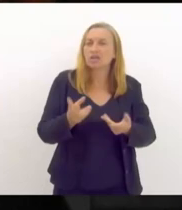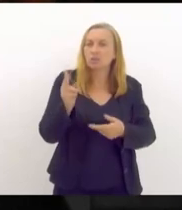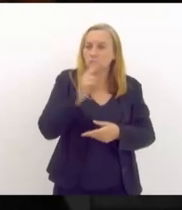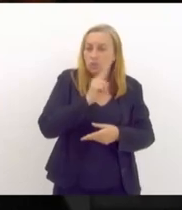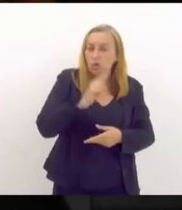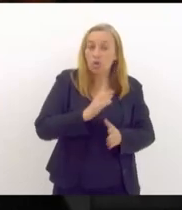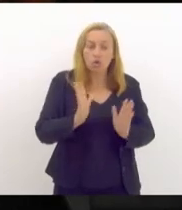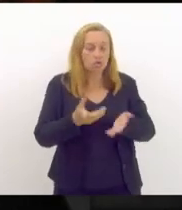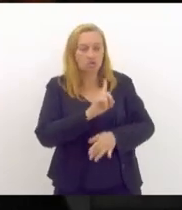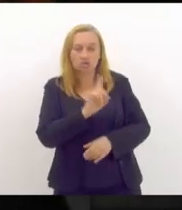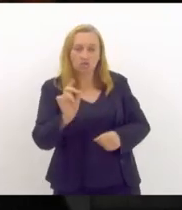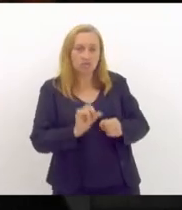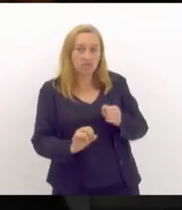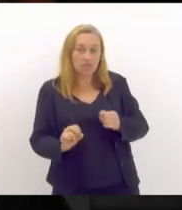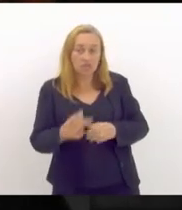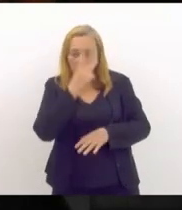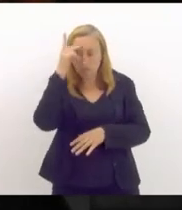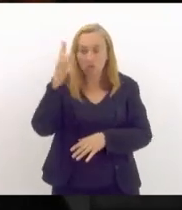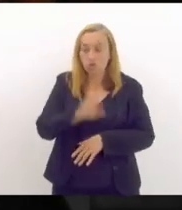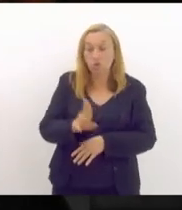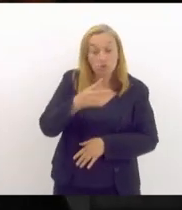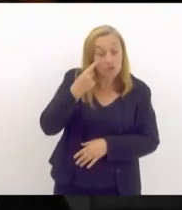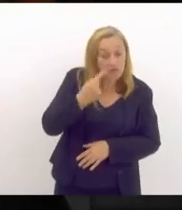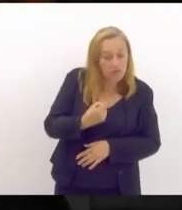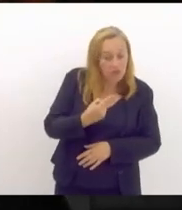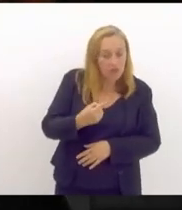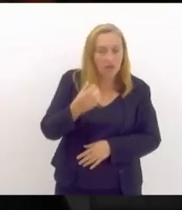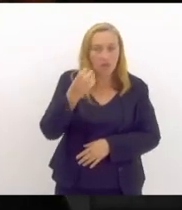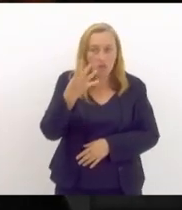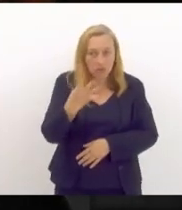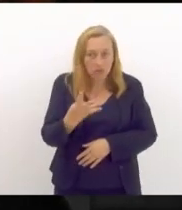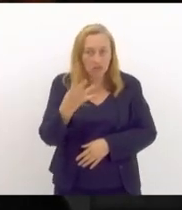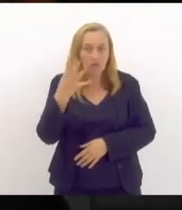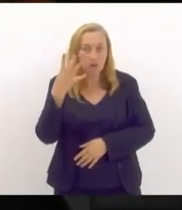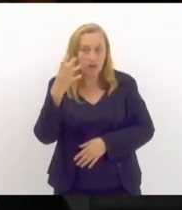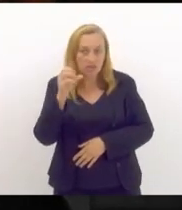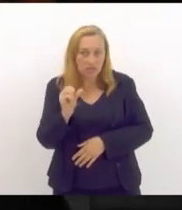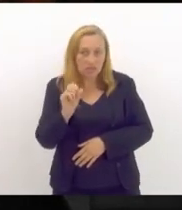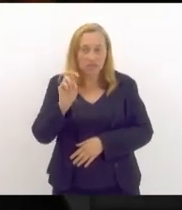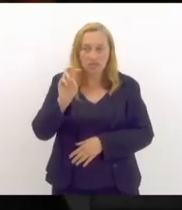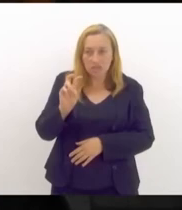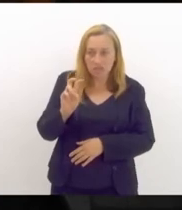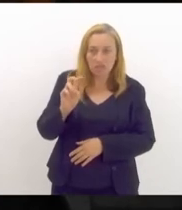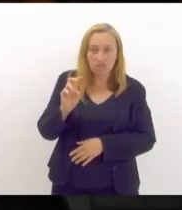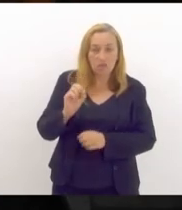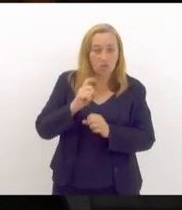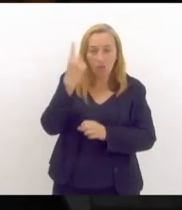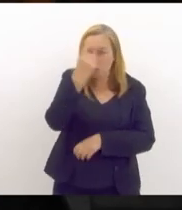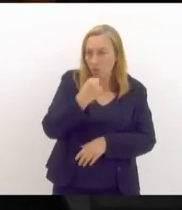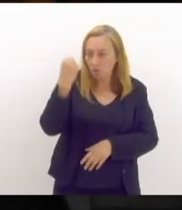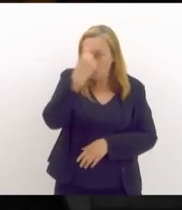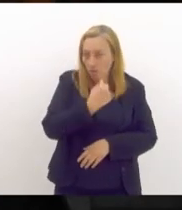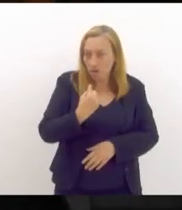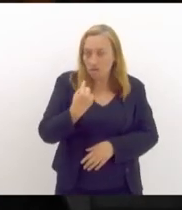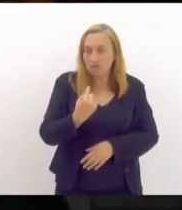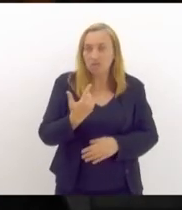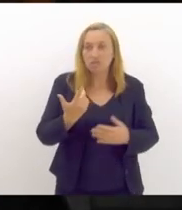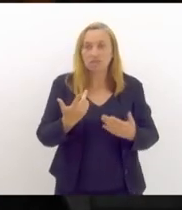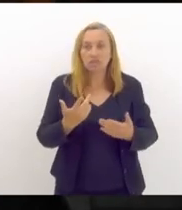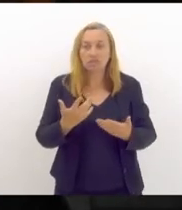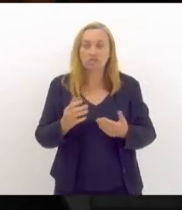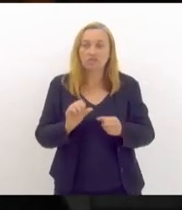não é feita o usuário ver que fica três quatro cinco seis horas e são nos grandes eventos de Petrópolis na maioria das vezes